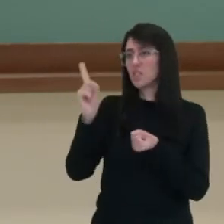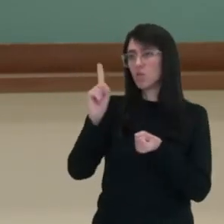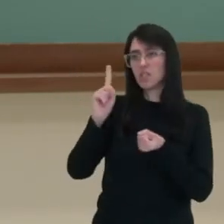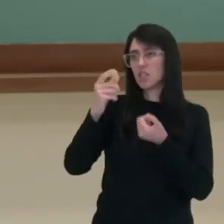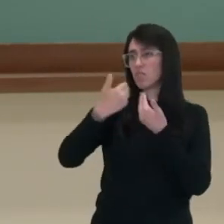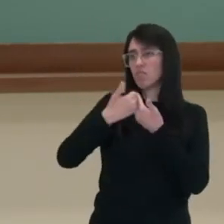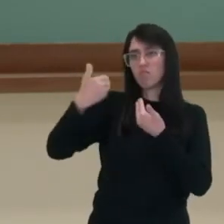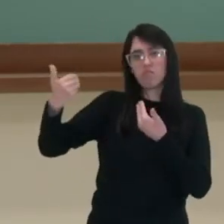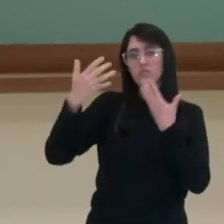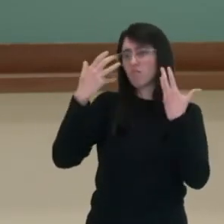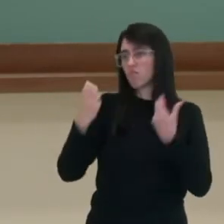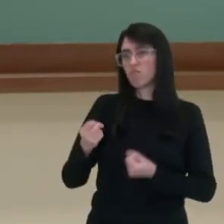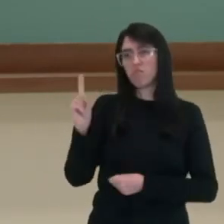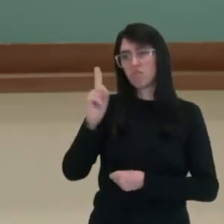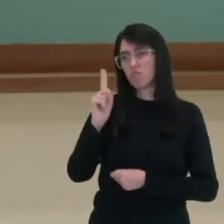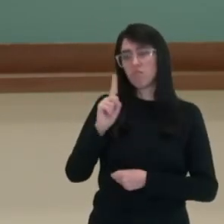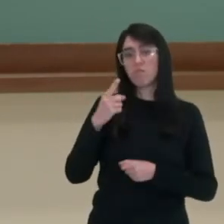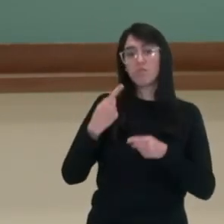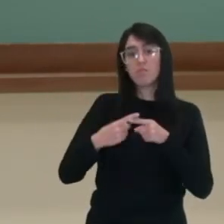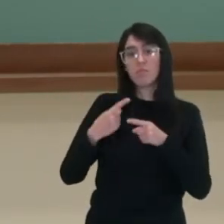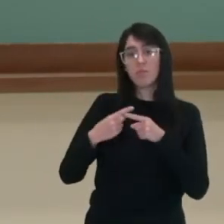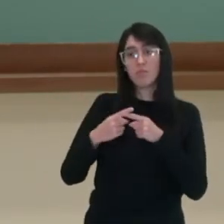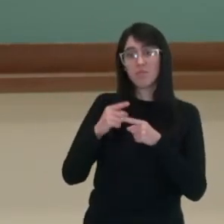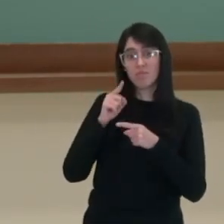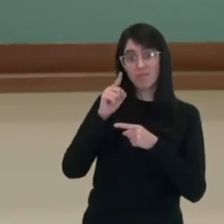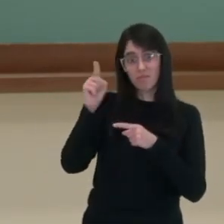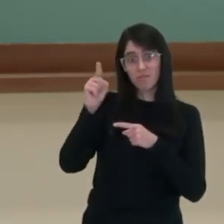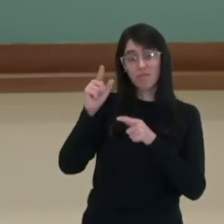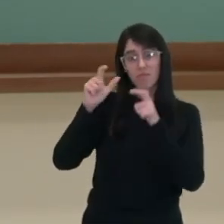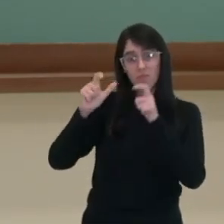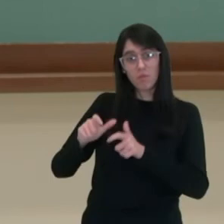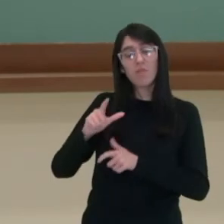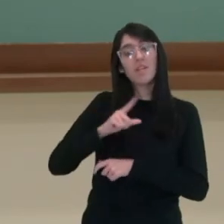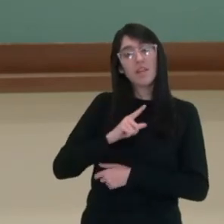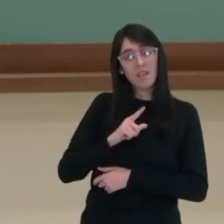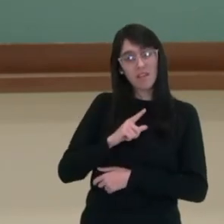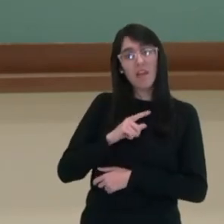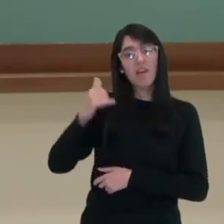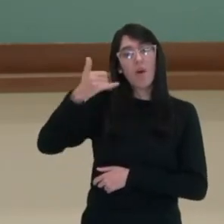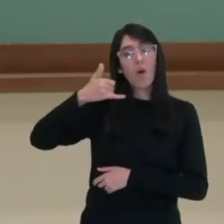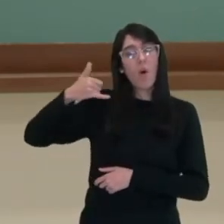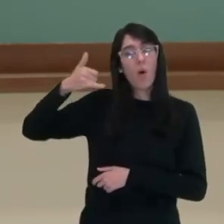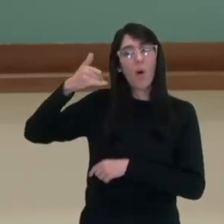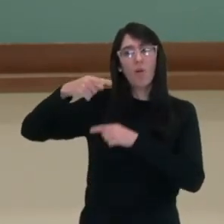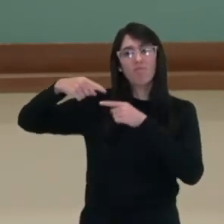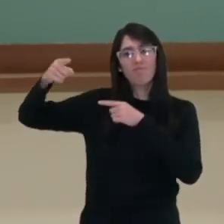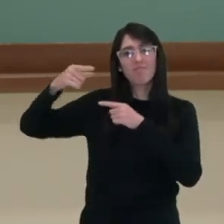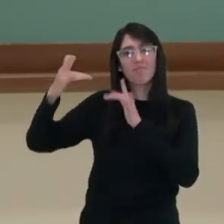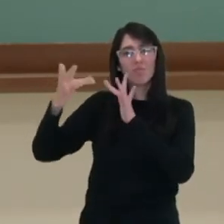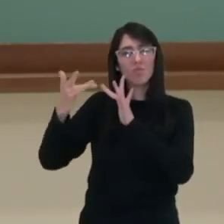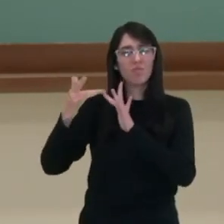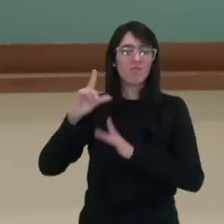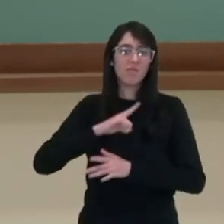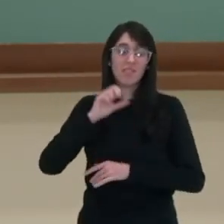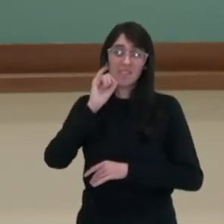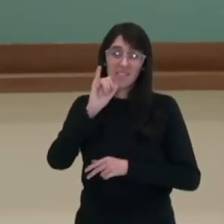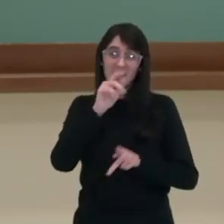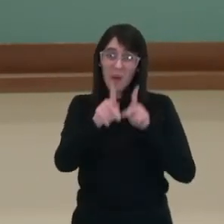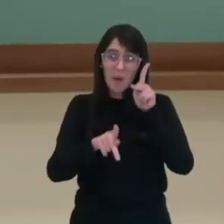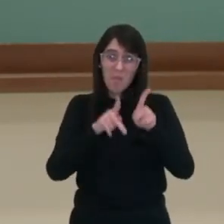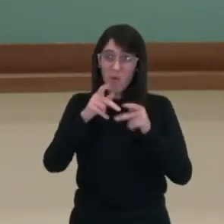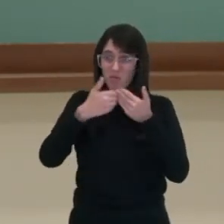eles, pois sob o território da Chechênia passa um oleoduto. E conceder a autonomia a esses povos